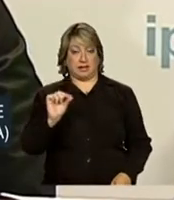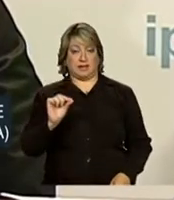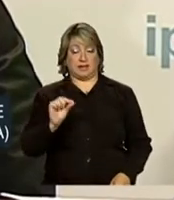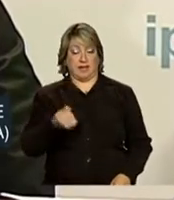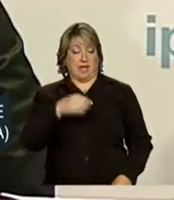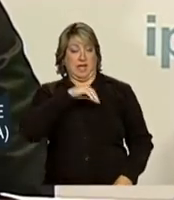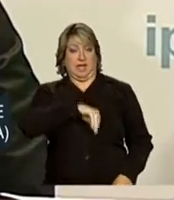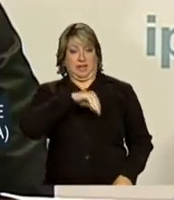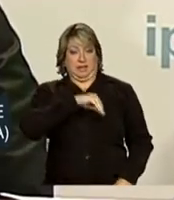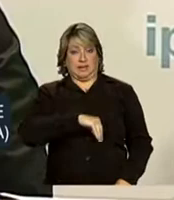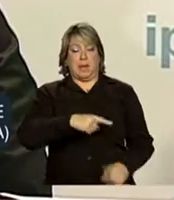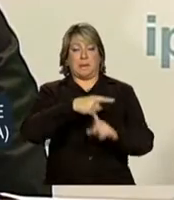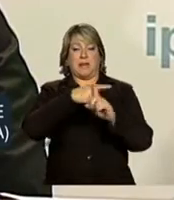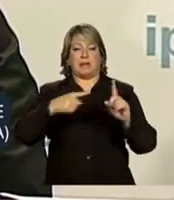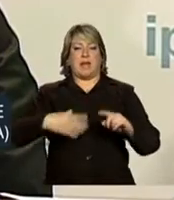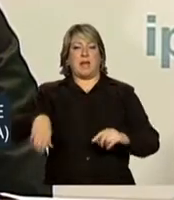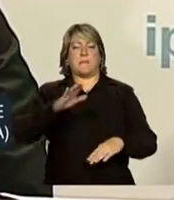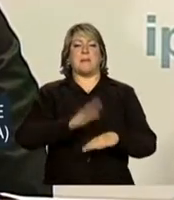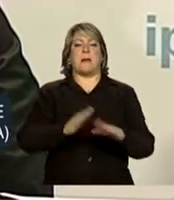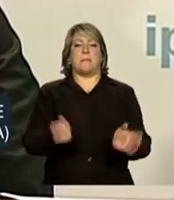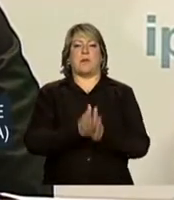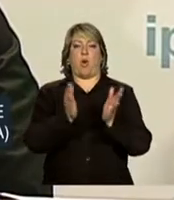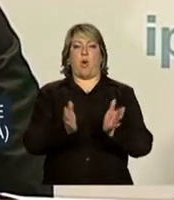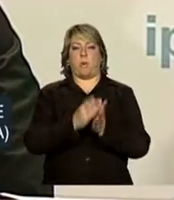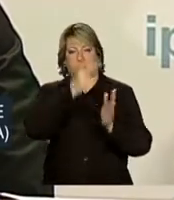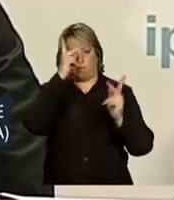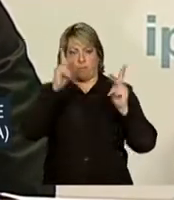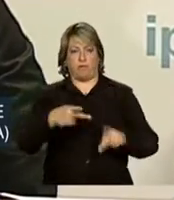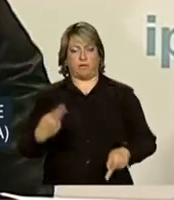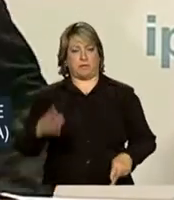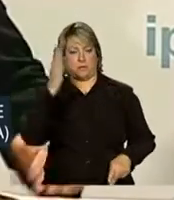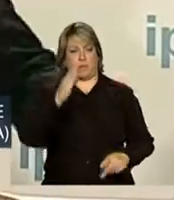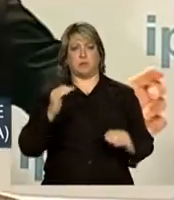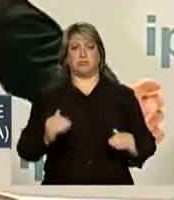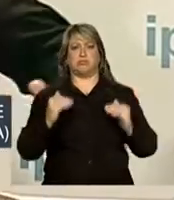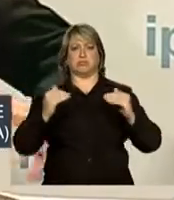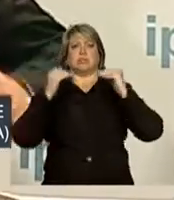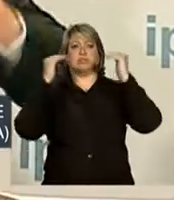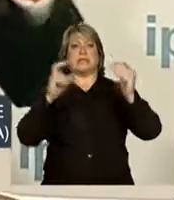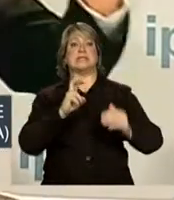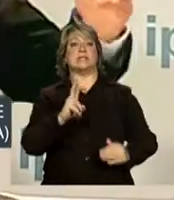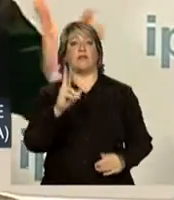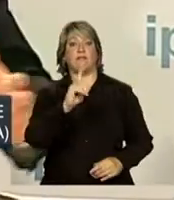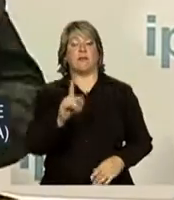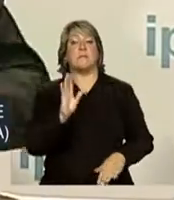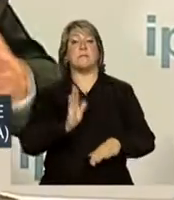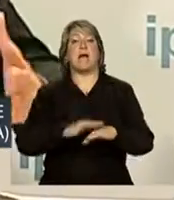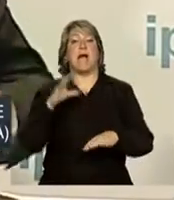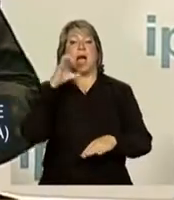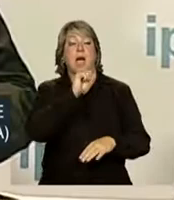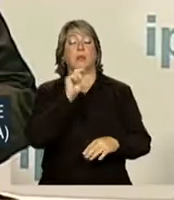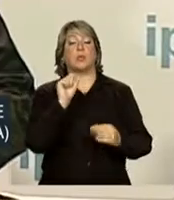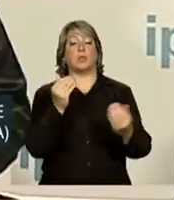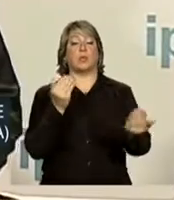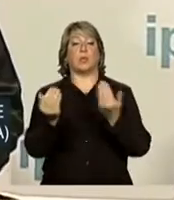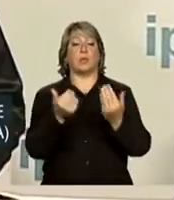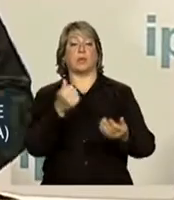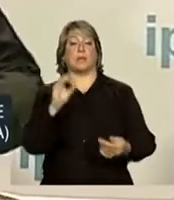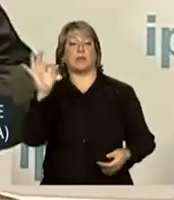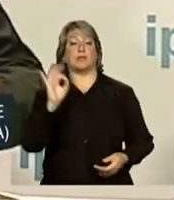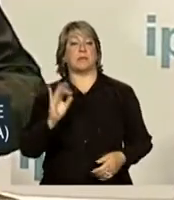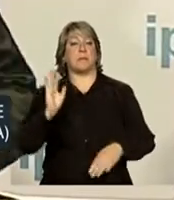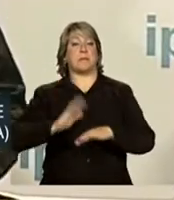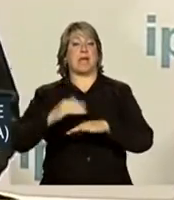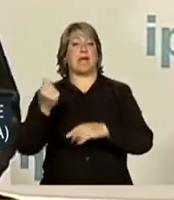a renda da metade mais pobre da população brasileira cresceu 5 vezes mais rápido do que os 10% mais ricos.